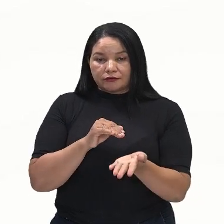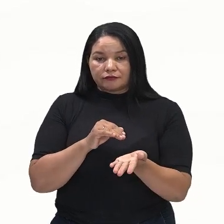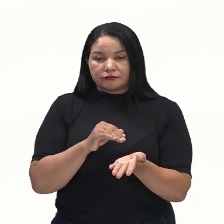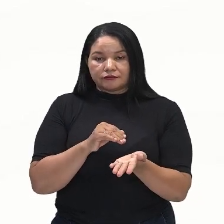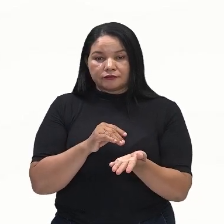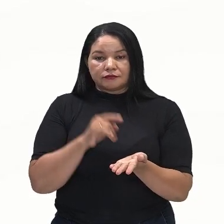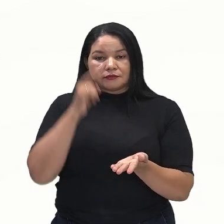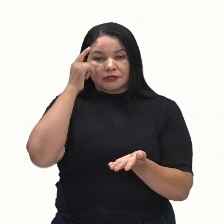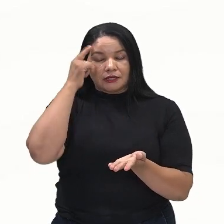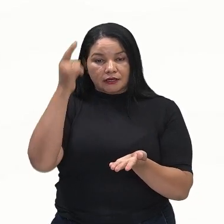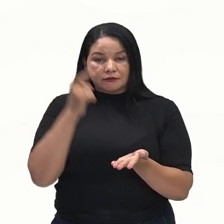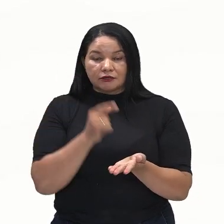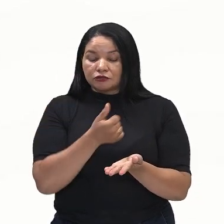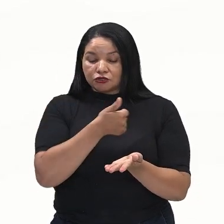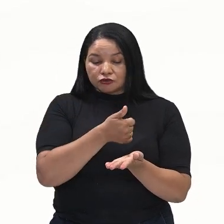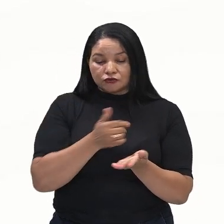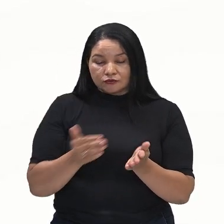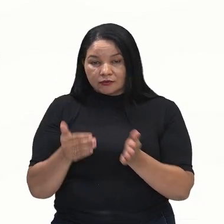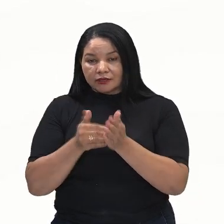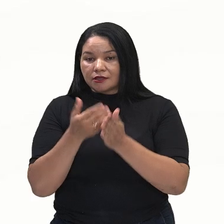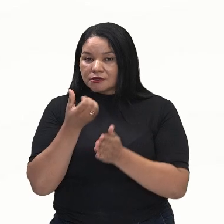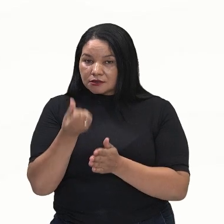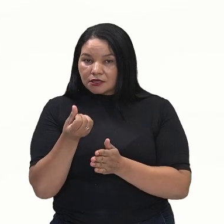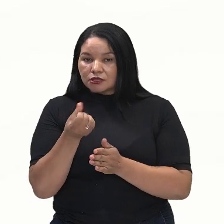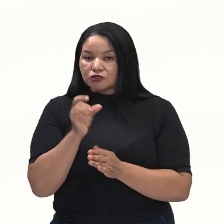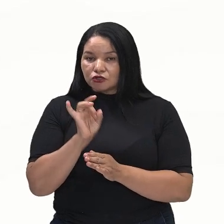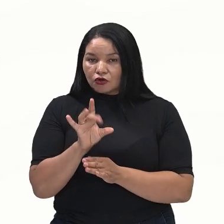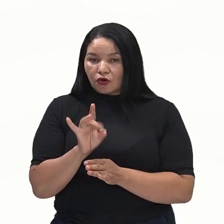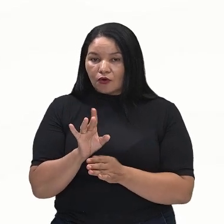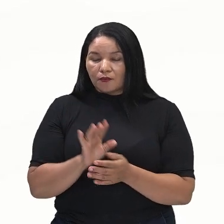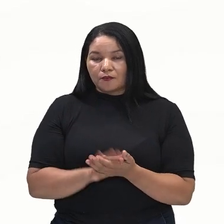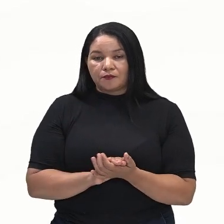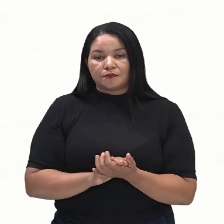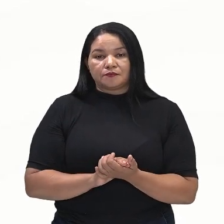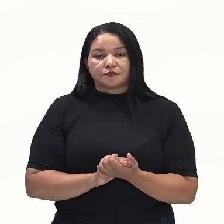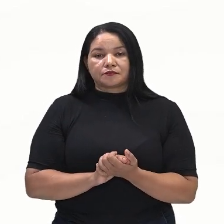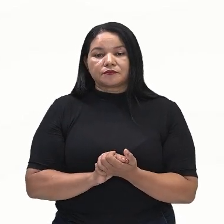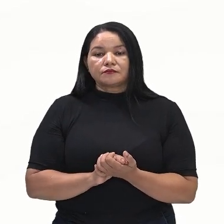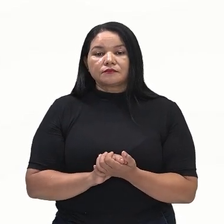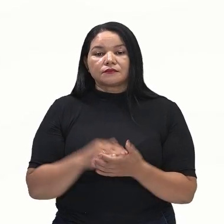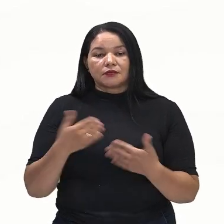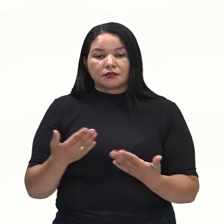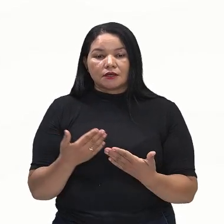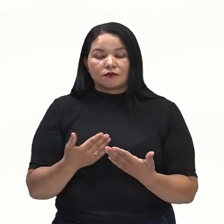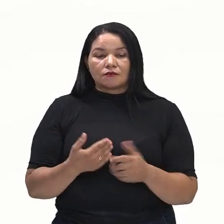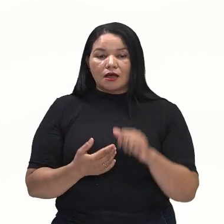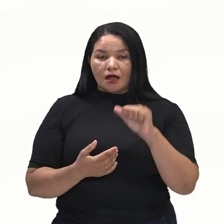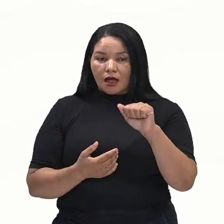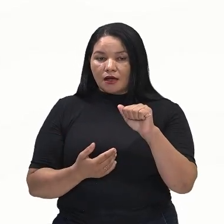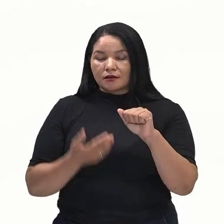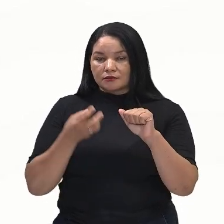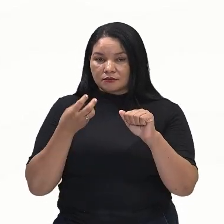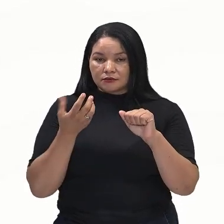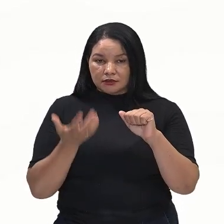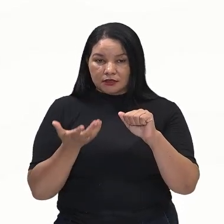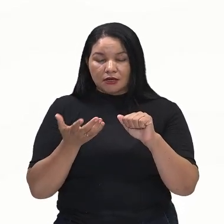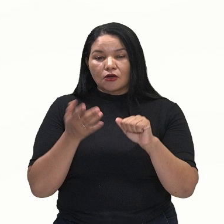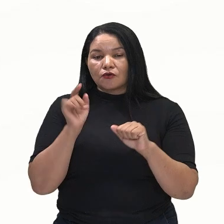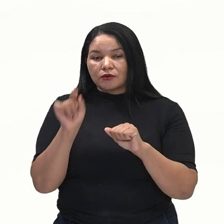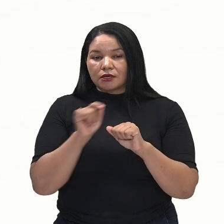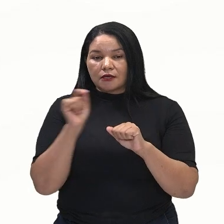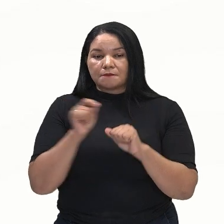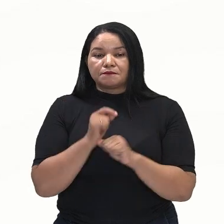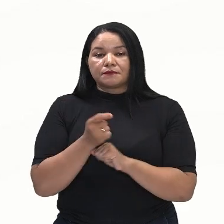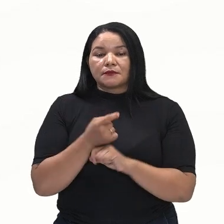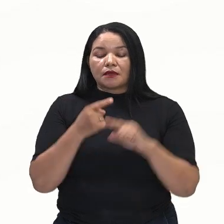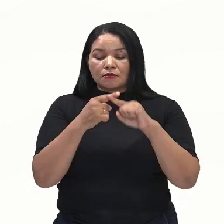espaço amostral vai de 1 até 6 somente. Então, vamos lá. A letra A quer múltiplo de 3. Nós temos